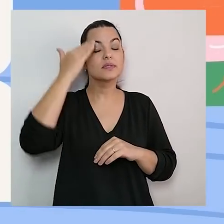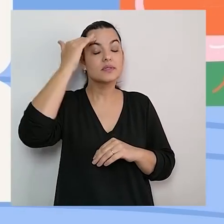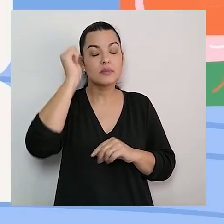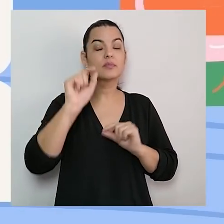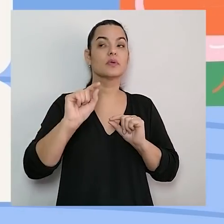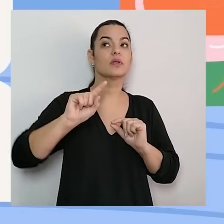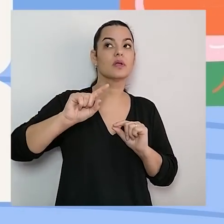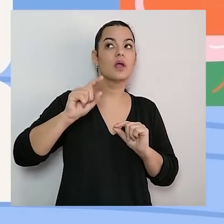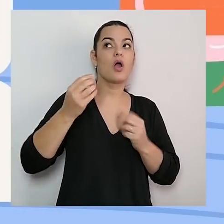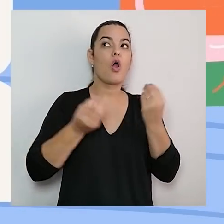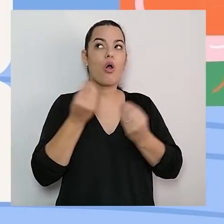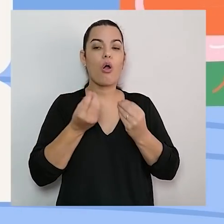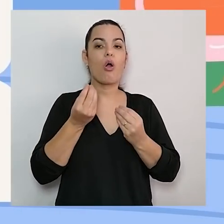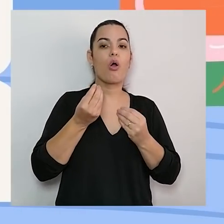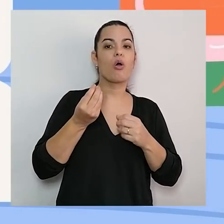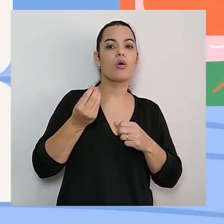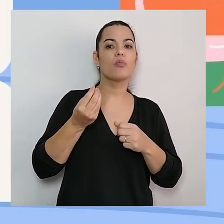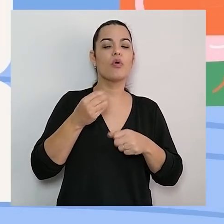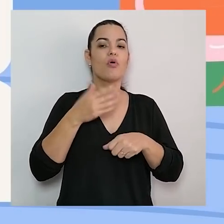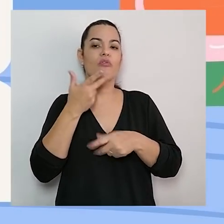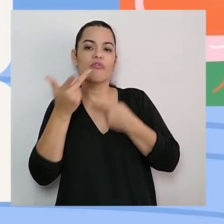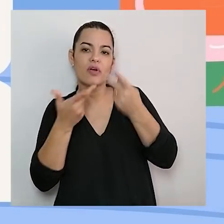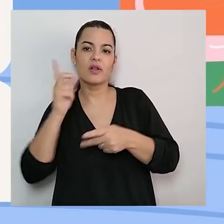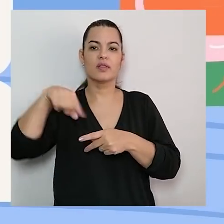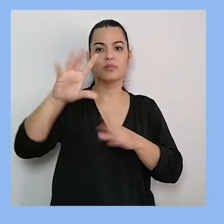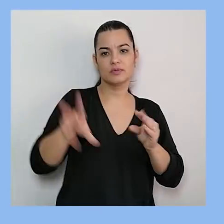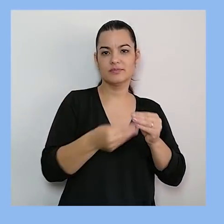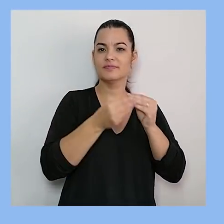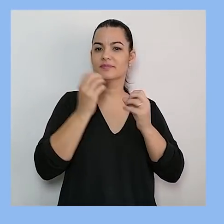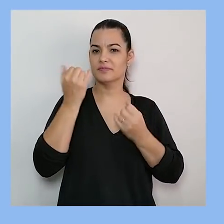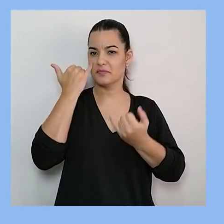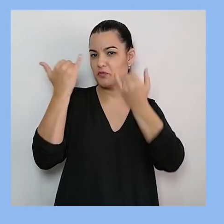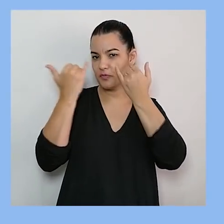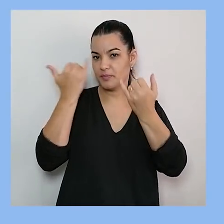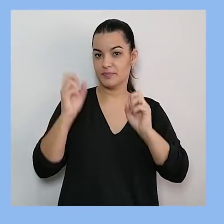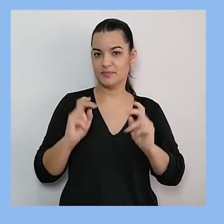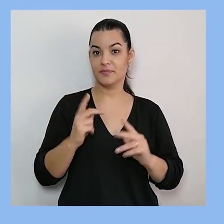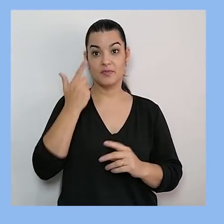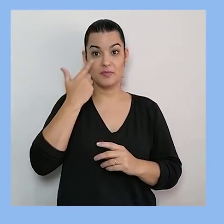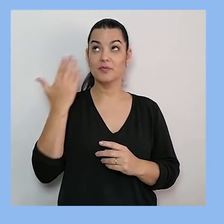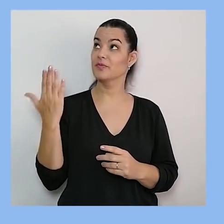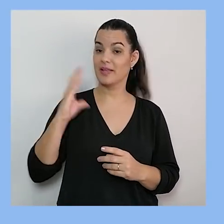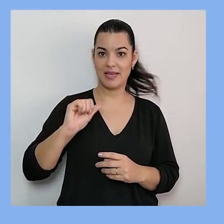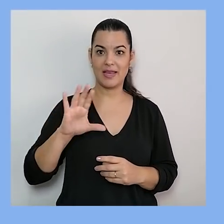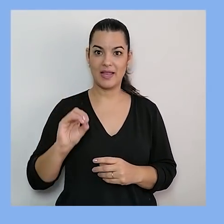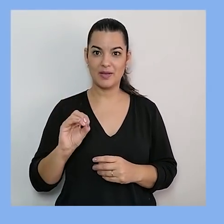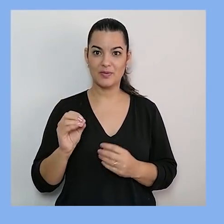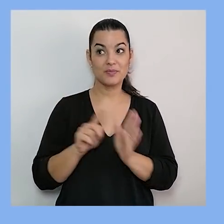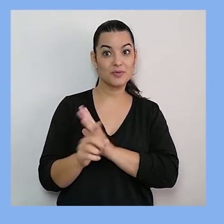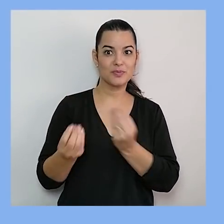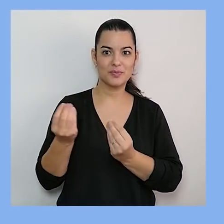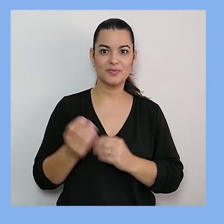um comentário bem legal que possa acrescentar uma informação. Vamos ver como Caio fez a